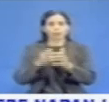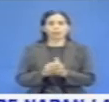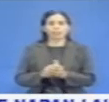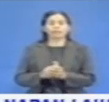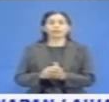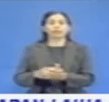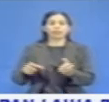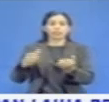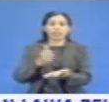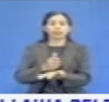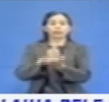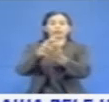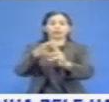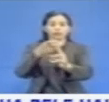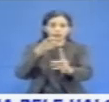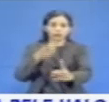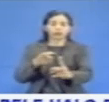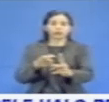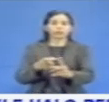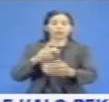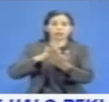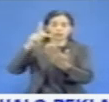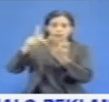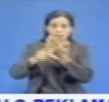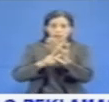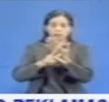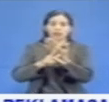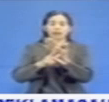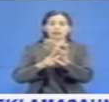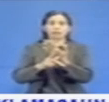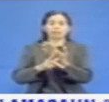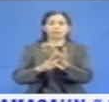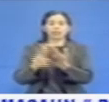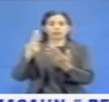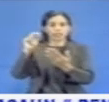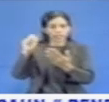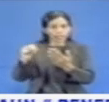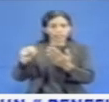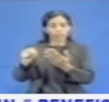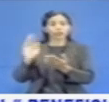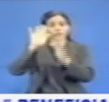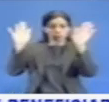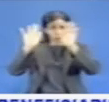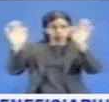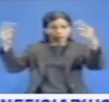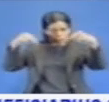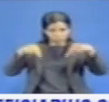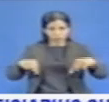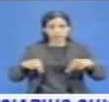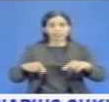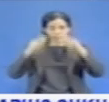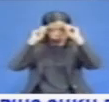apoio humanitário russo e programa Bayang Mundial Nações Unidas, domingo neto na Ilha Timor-Leste. Equipamentos humanitários